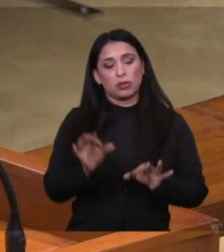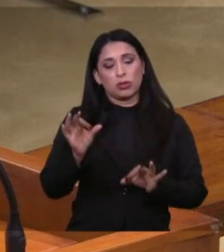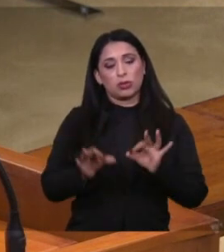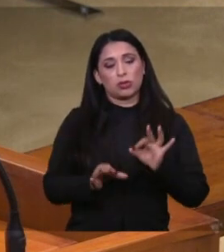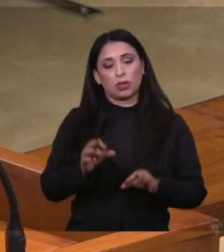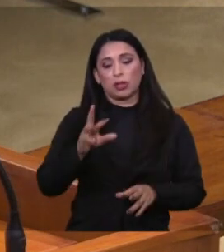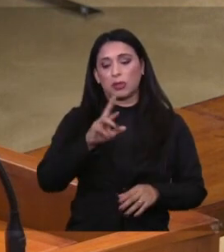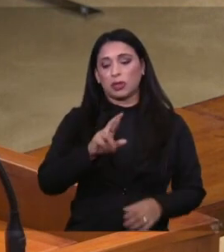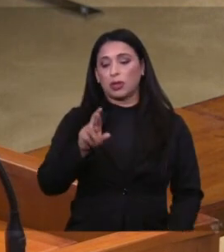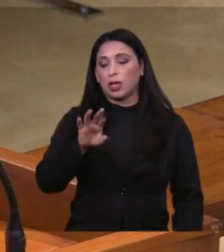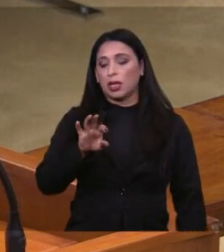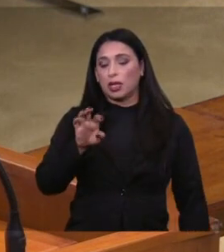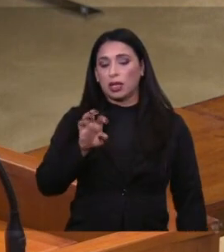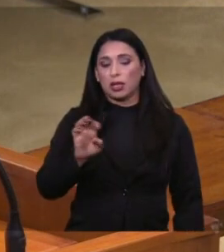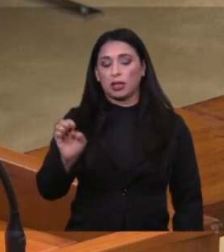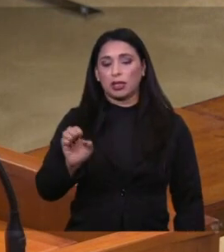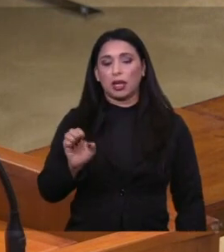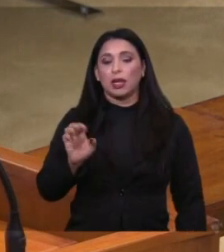que é o RE